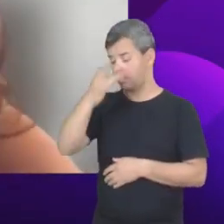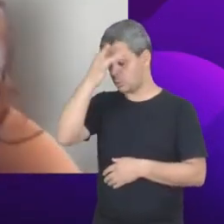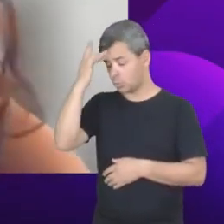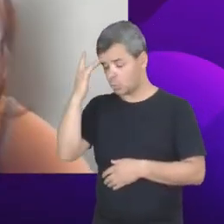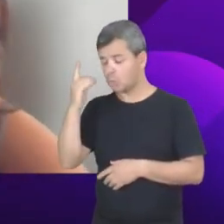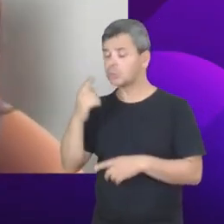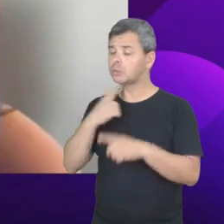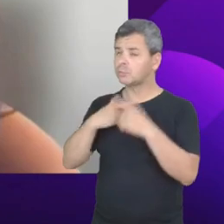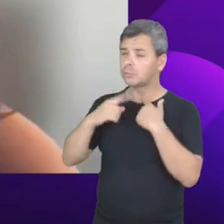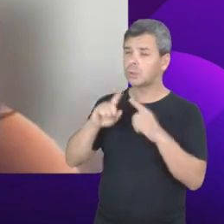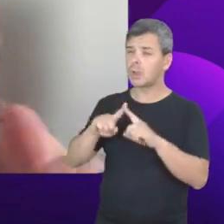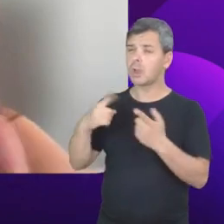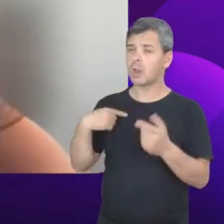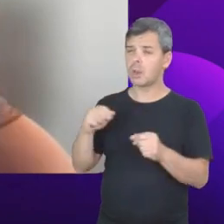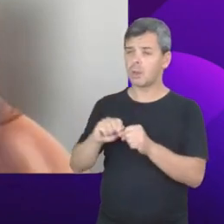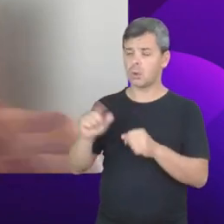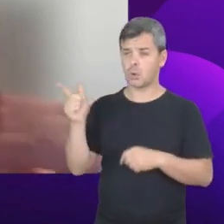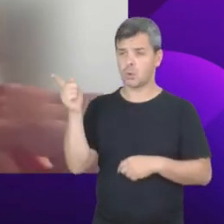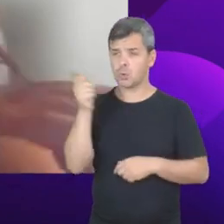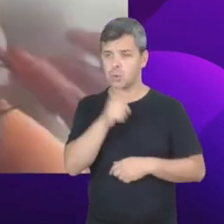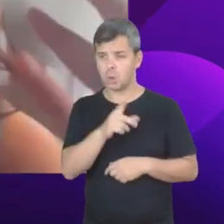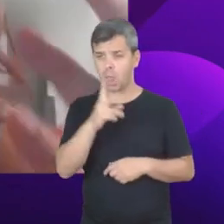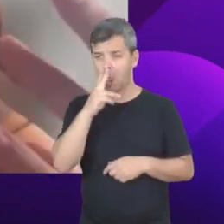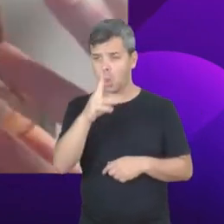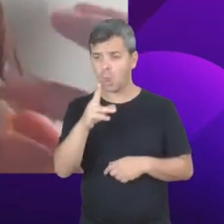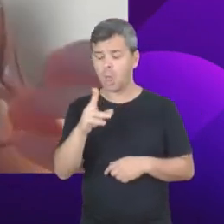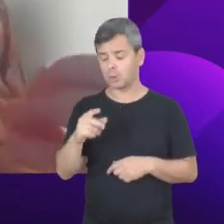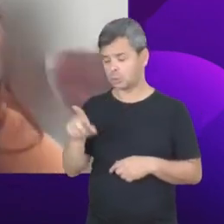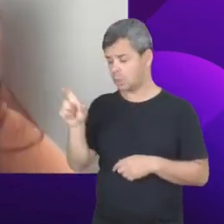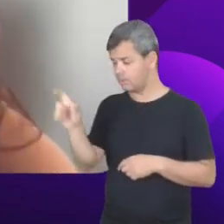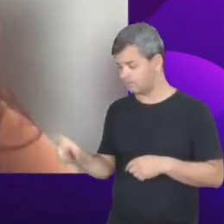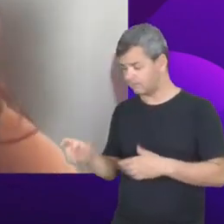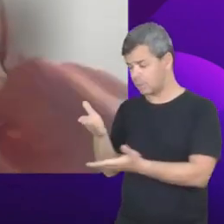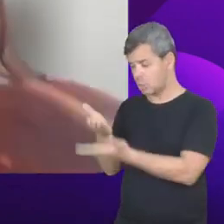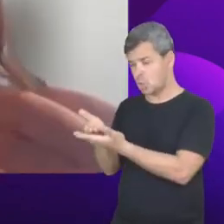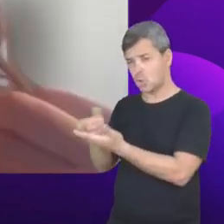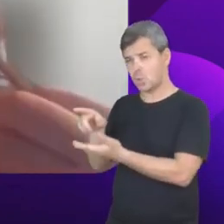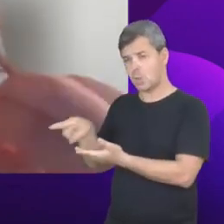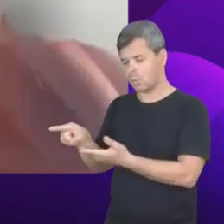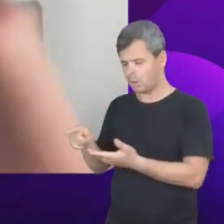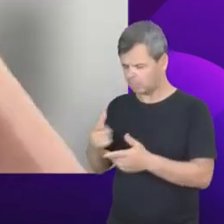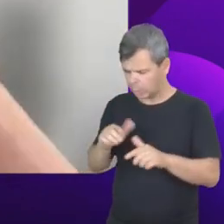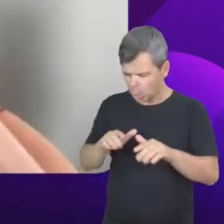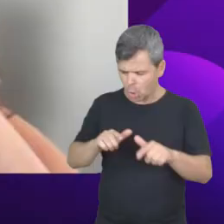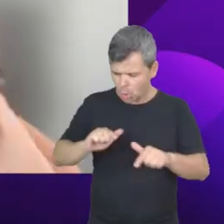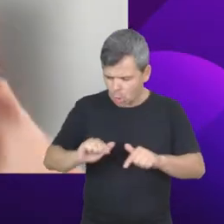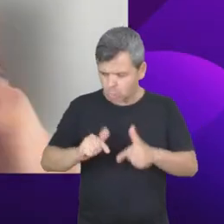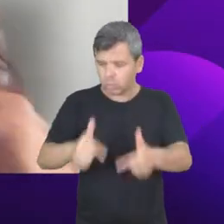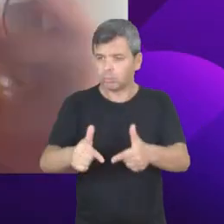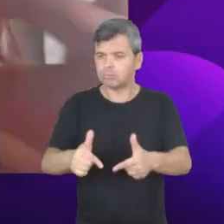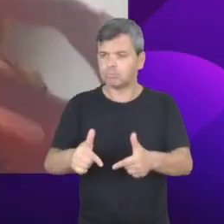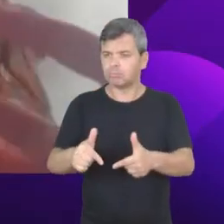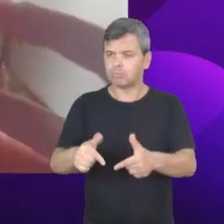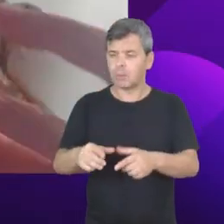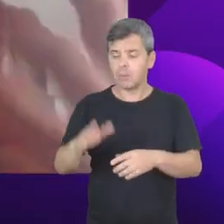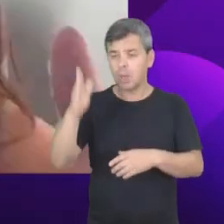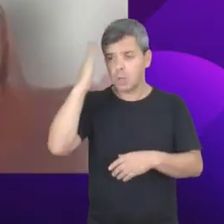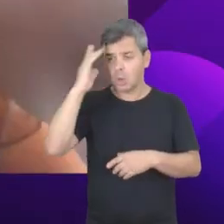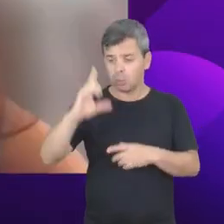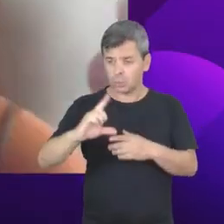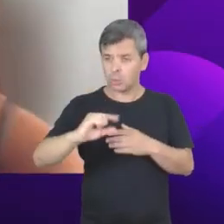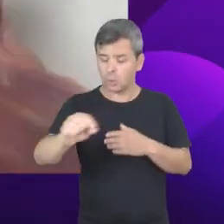que a gente consegue fazer essa conquista. E acho que os estudantes, quando estão nesse meio e entendem isso, quando